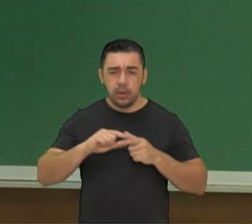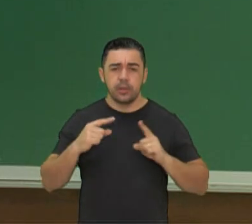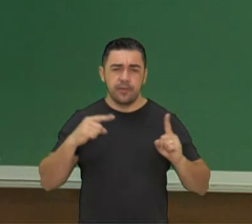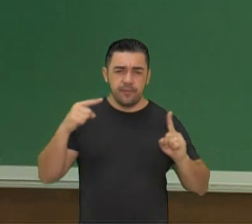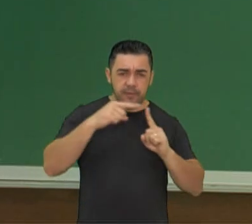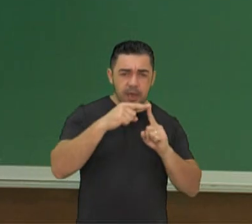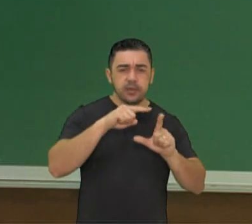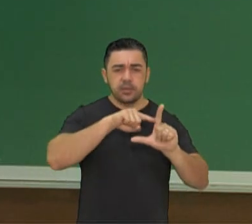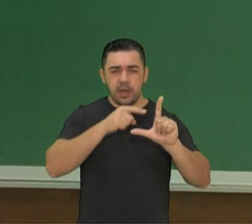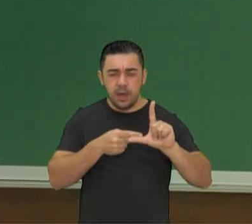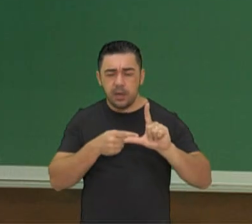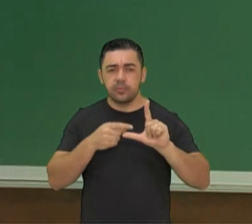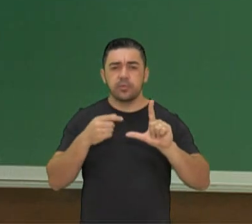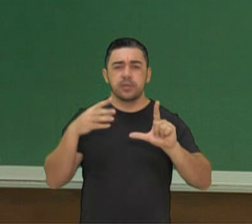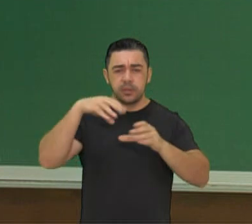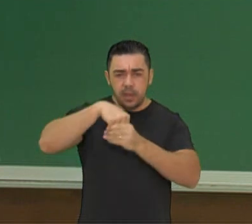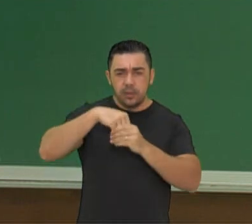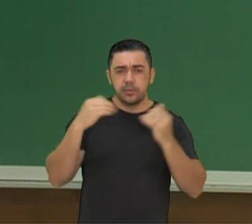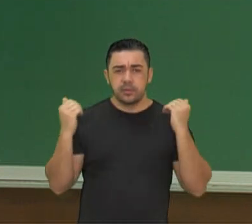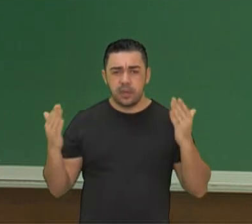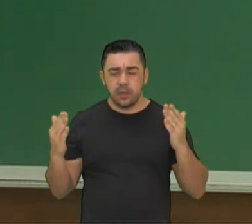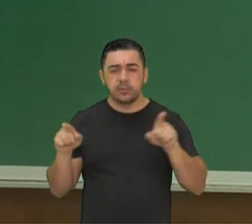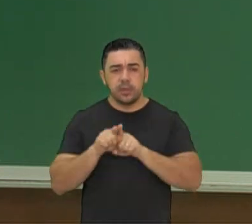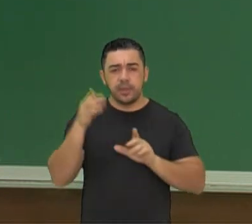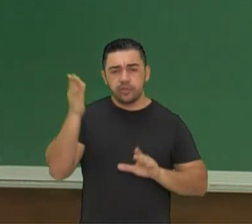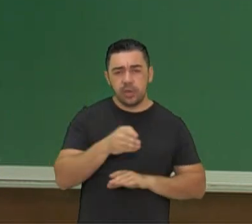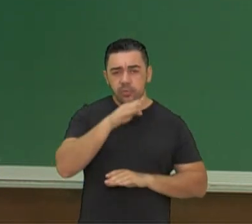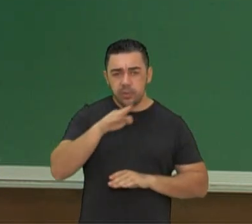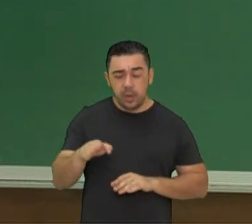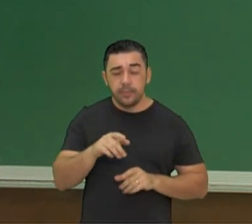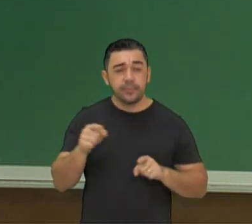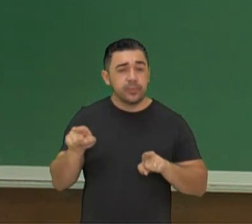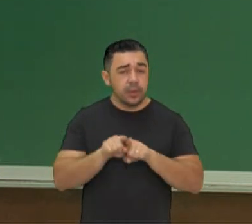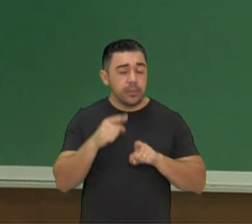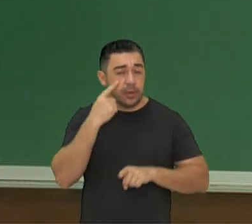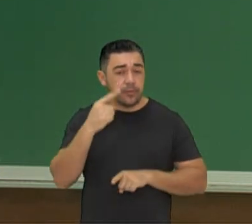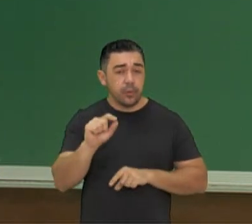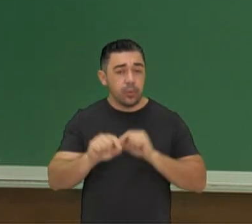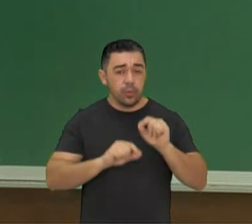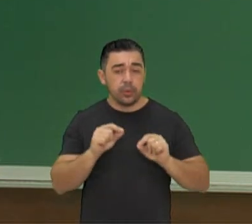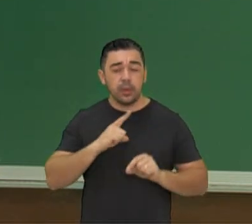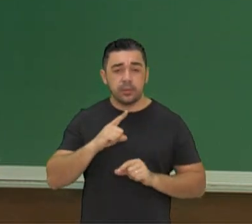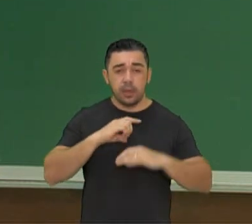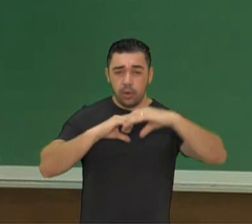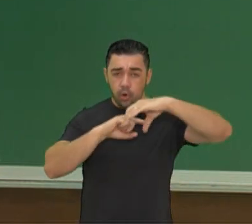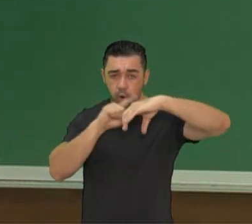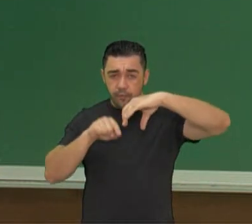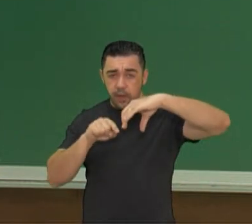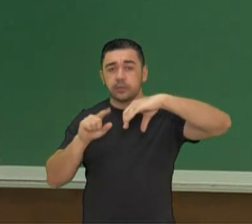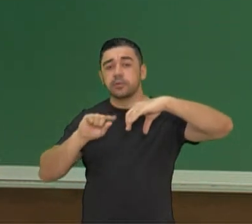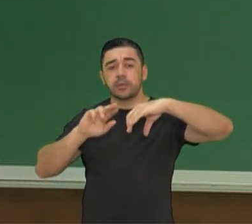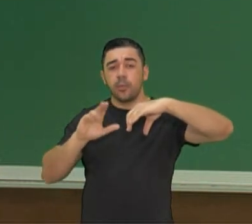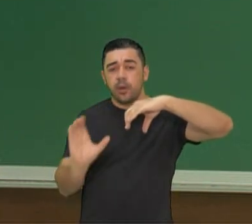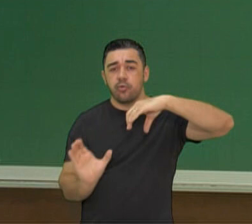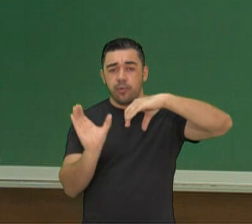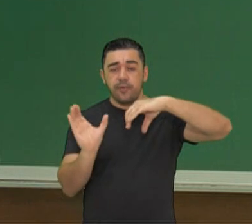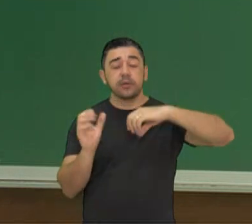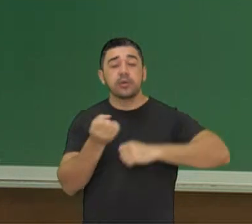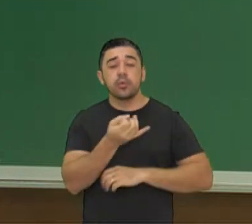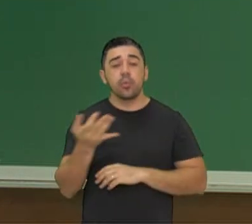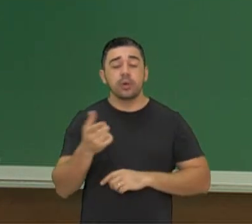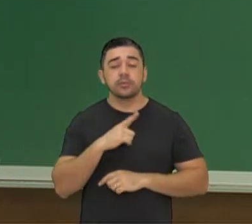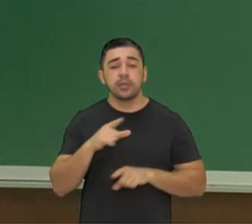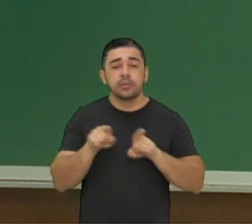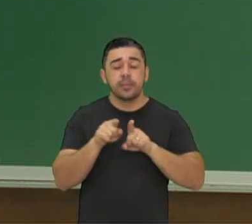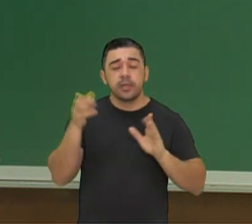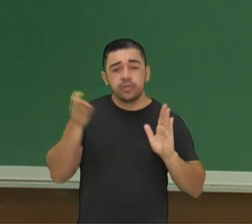interno e externo, os lados e as diagonais. E nós vimos o que é um polígono convexo e não convexo. E nós vimos também a quantidade